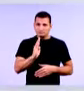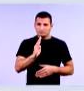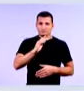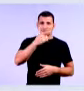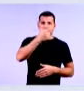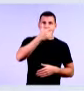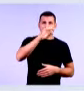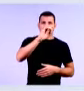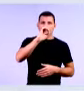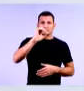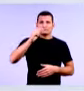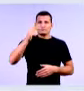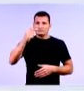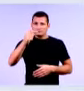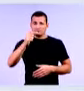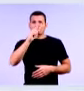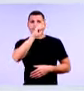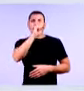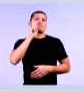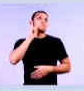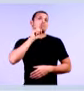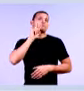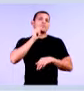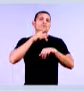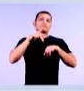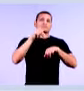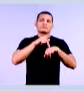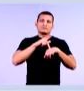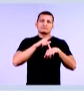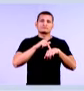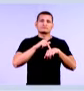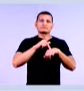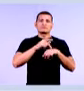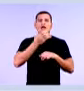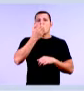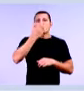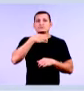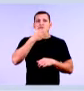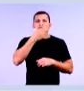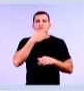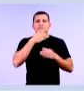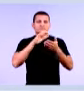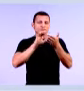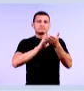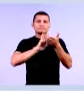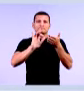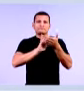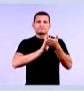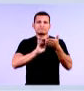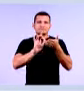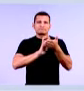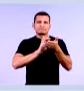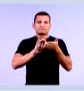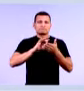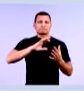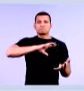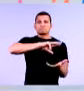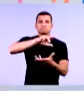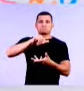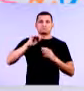2007. Lançado nos Estados Unidos, o iPhone, da Apple, uma referência em smartphones em todo o mundo.